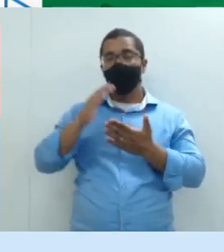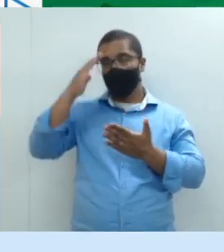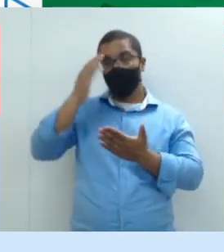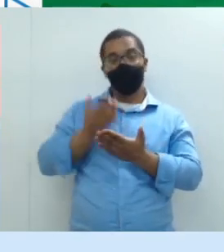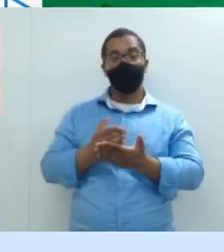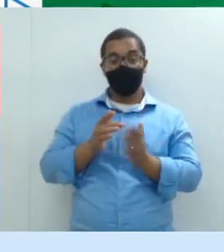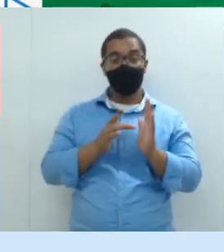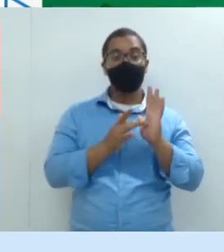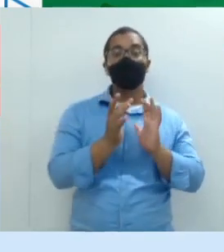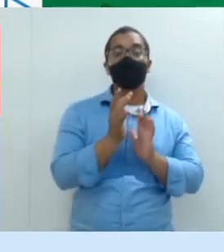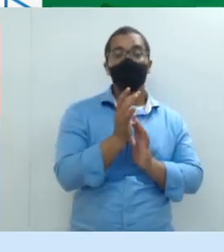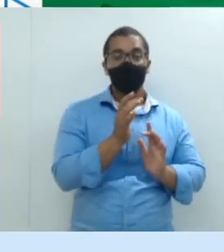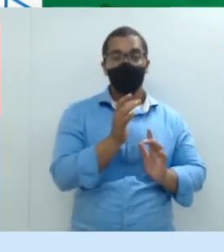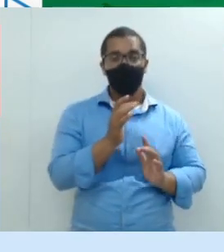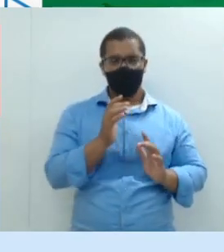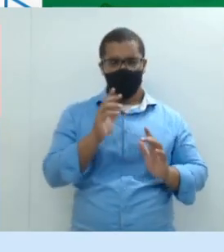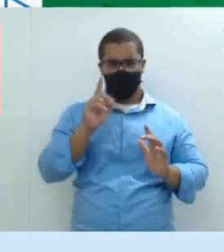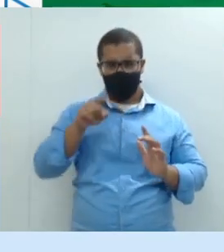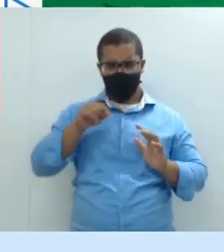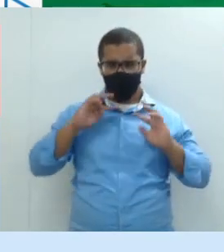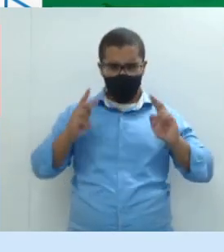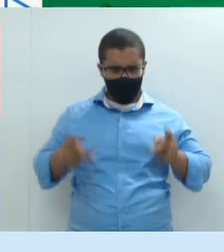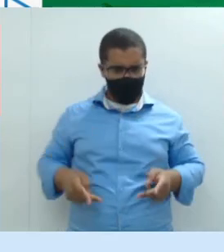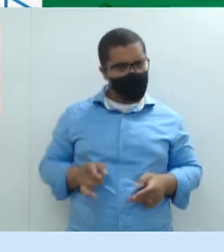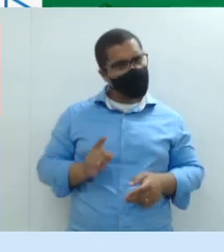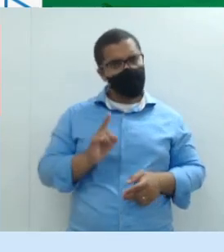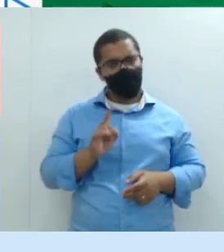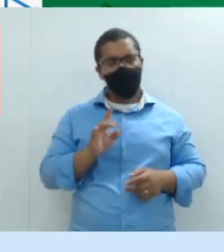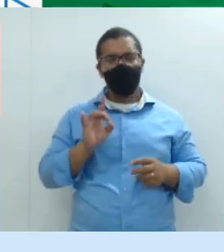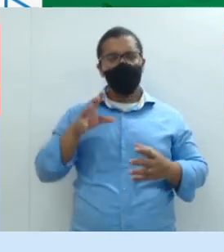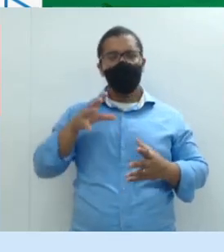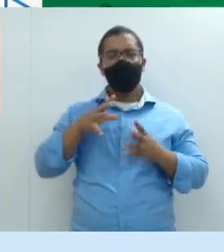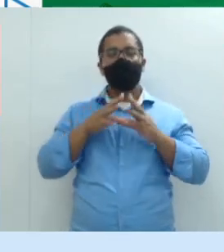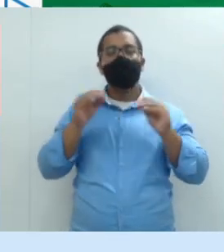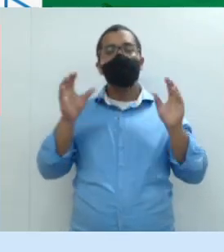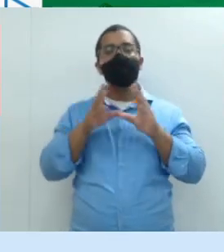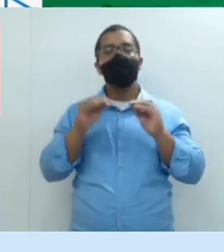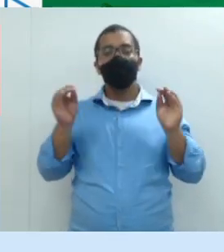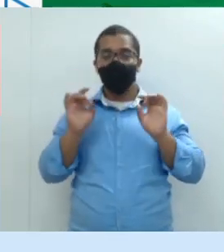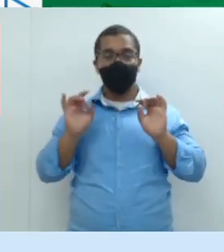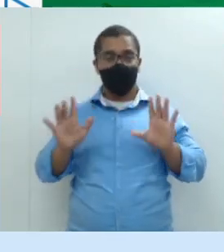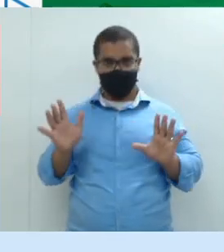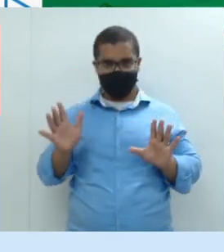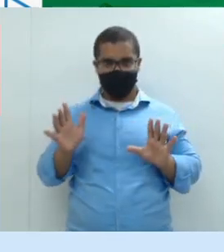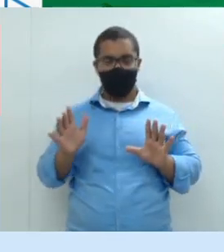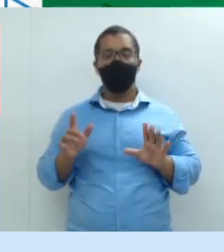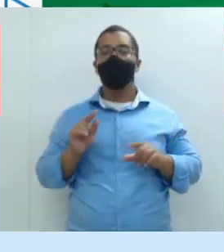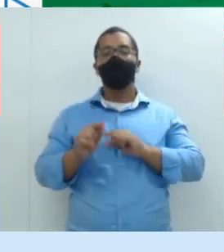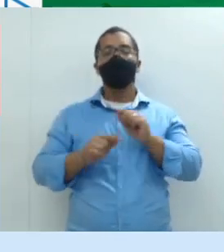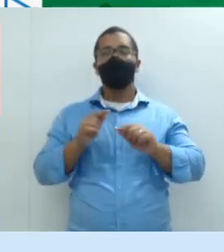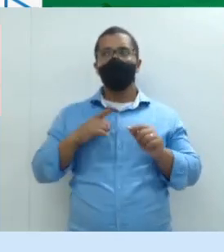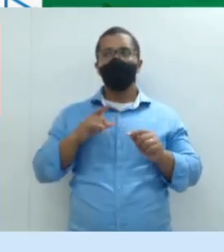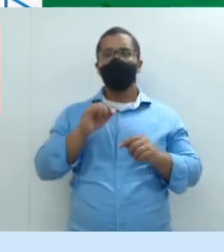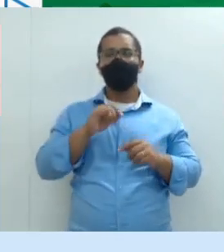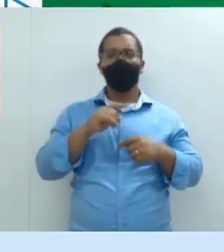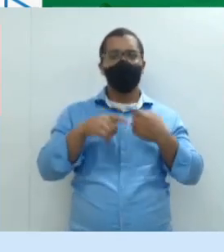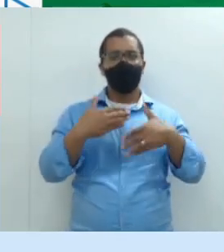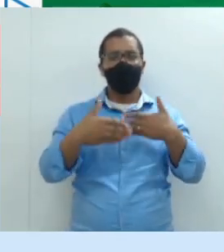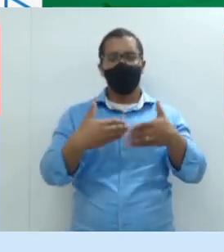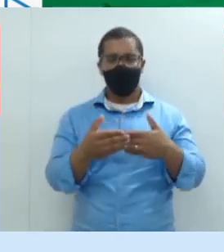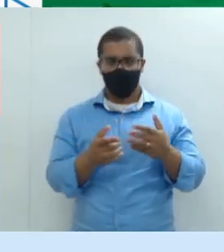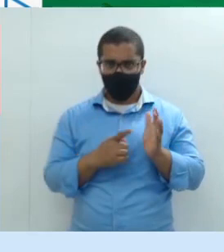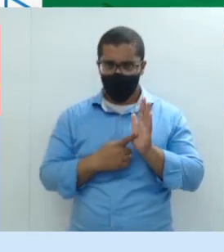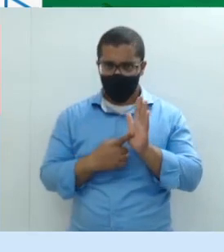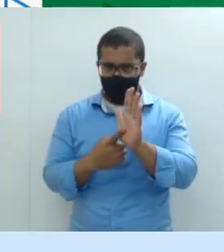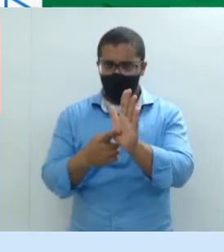E consequentemente começavam a questionar, pô, quem é esse Jesus que a imagem e semelhança, né, que vai ser mais tarde propagado mais ainda pelo Renascimento,